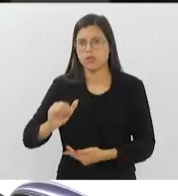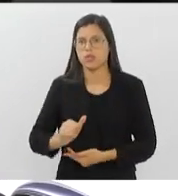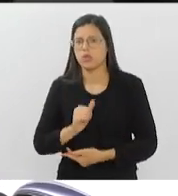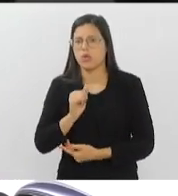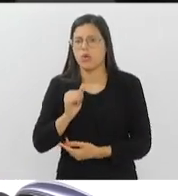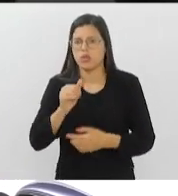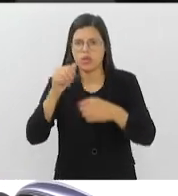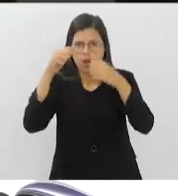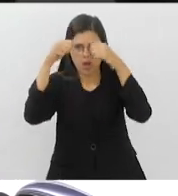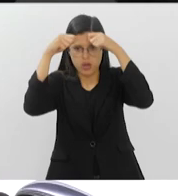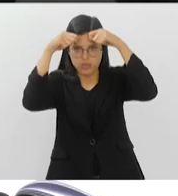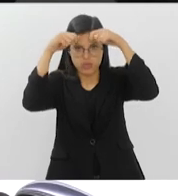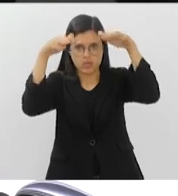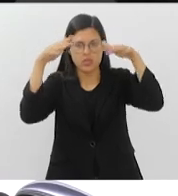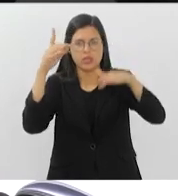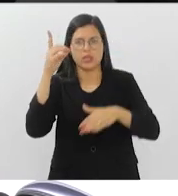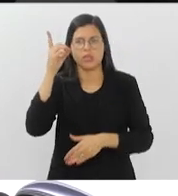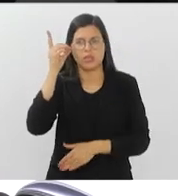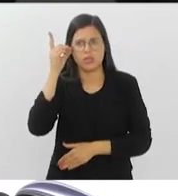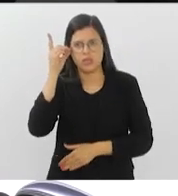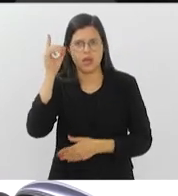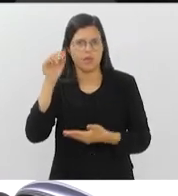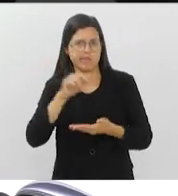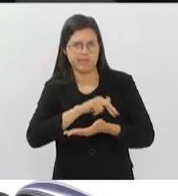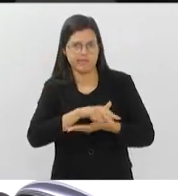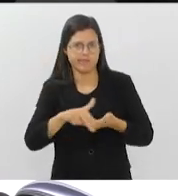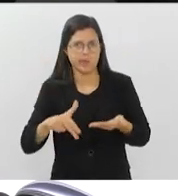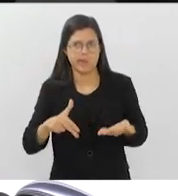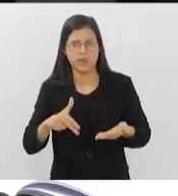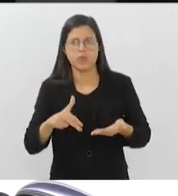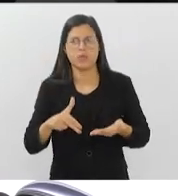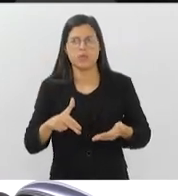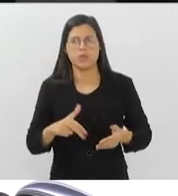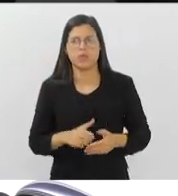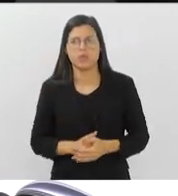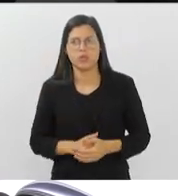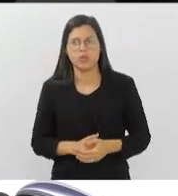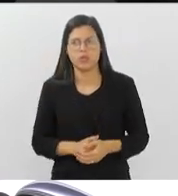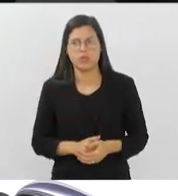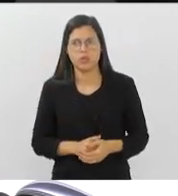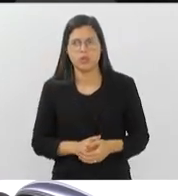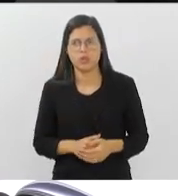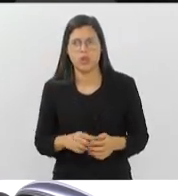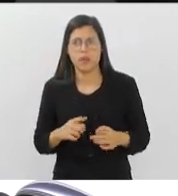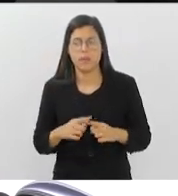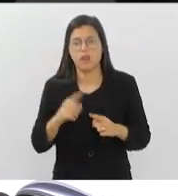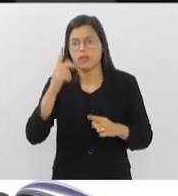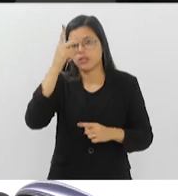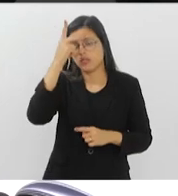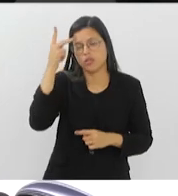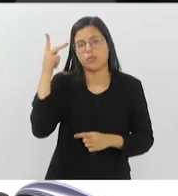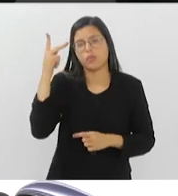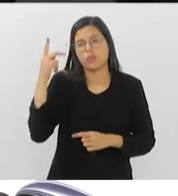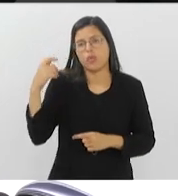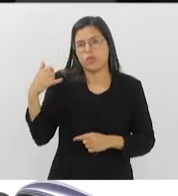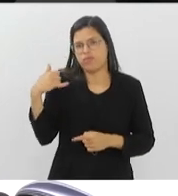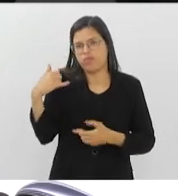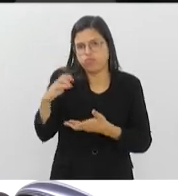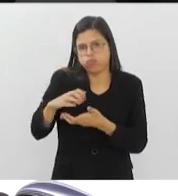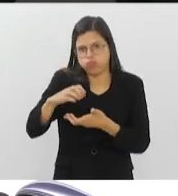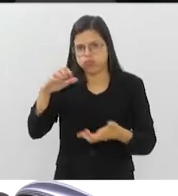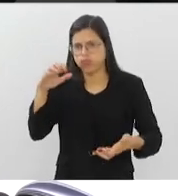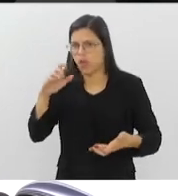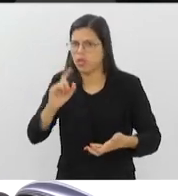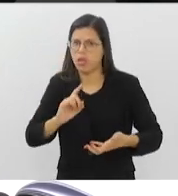a síndrome de Down, etc. E não as pessoas de terceira idade. Ora, eu sou